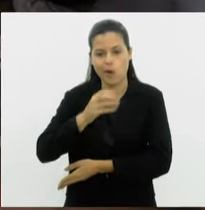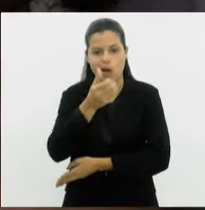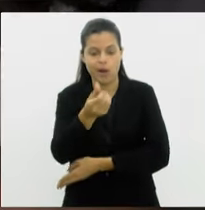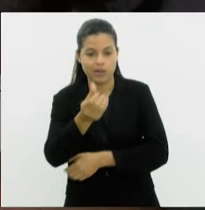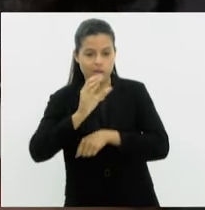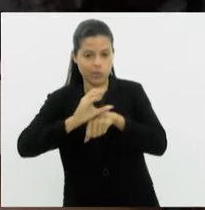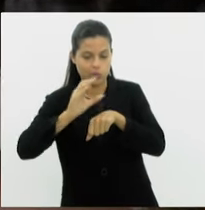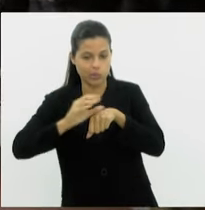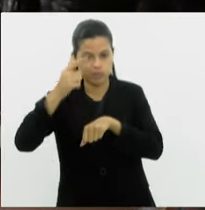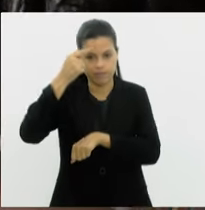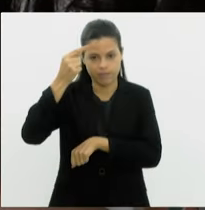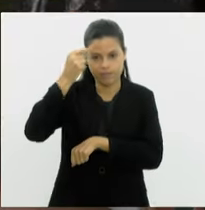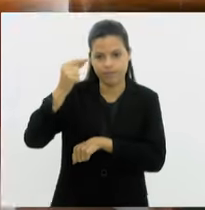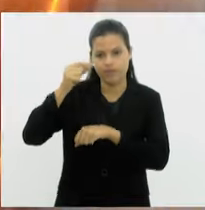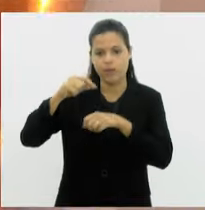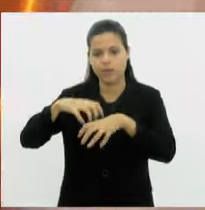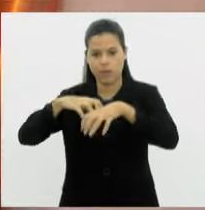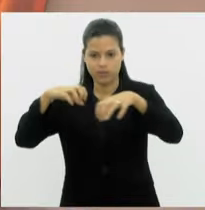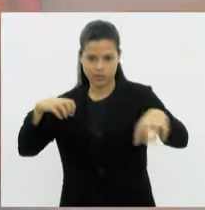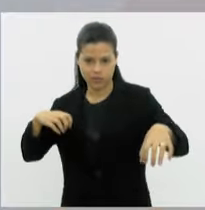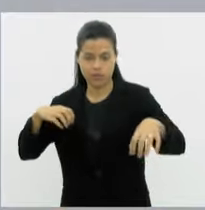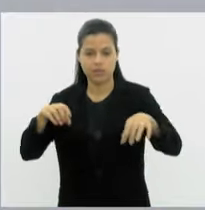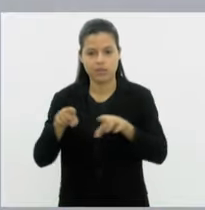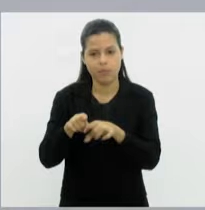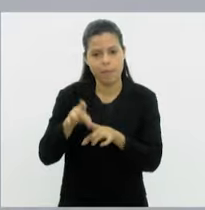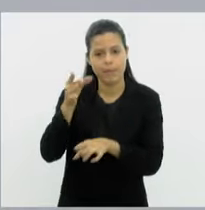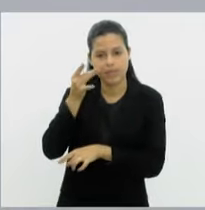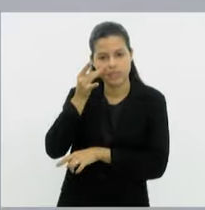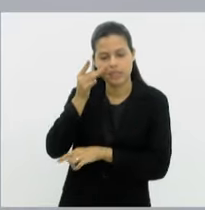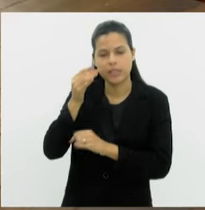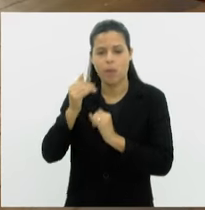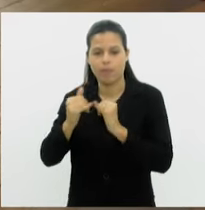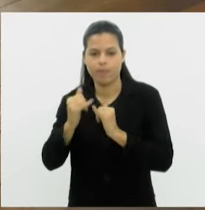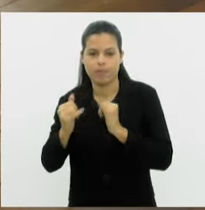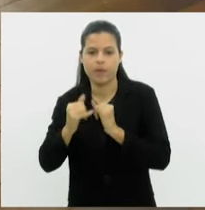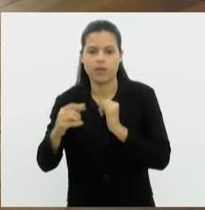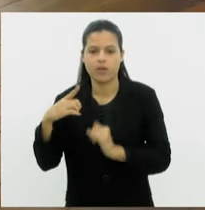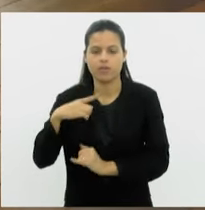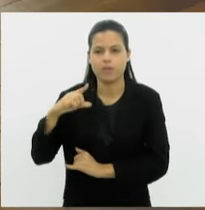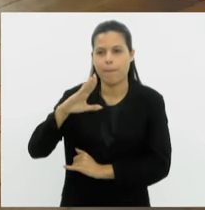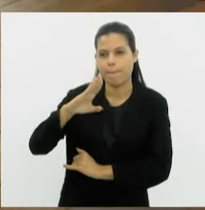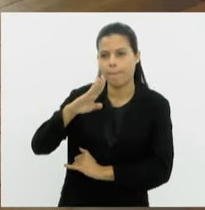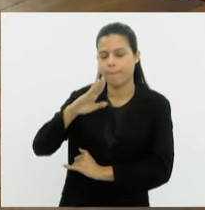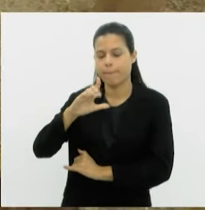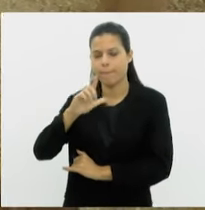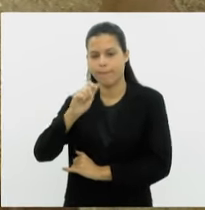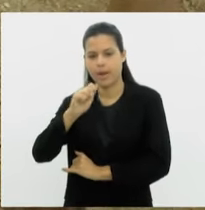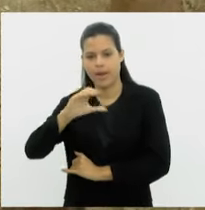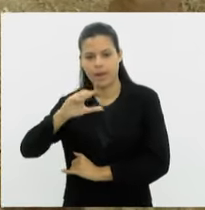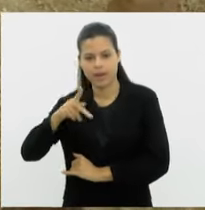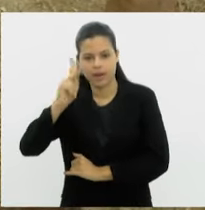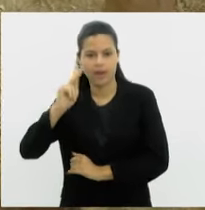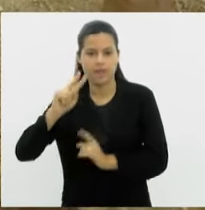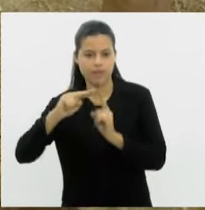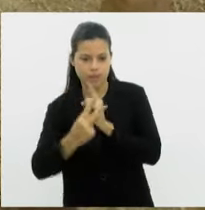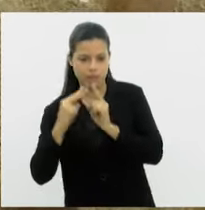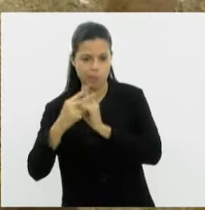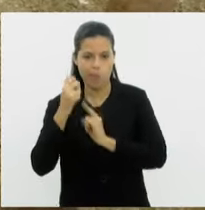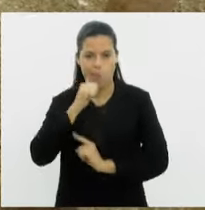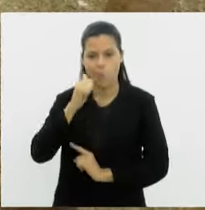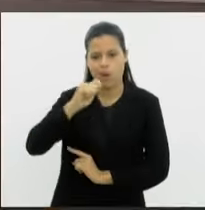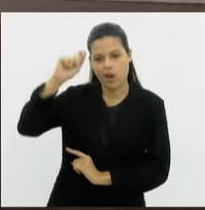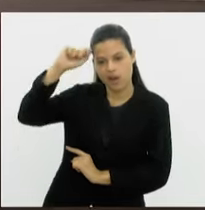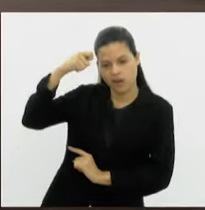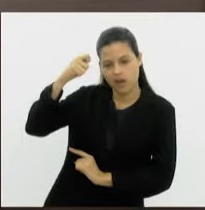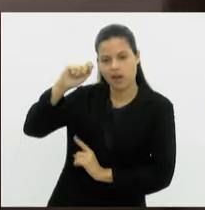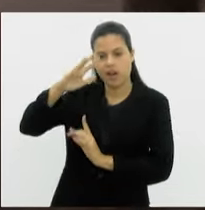à distância e semipresencial. Terceira Bienal Black dá visibilidade a mulheres negras na cena artística